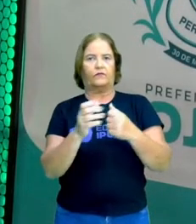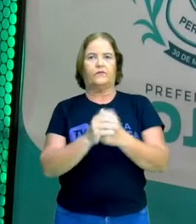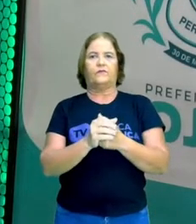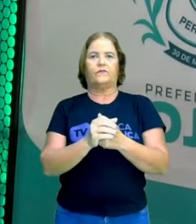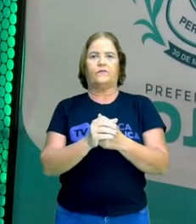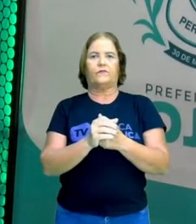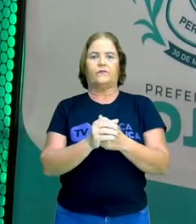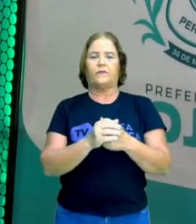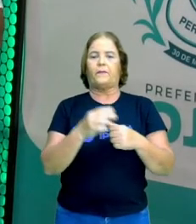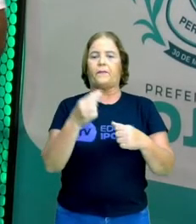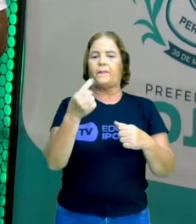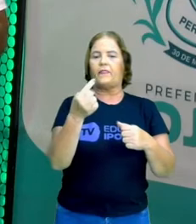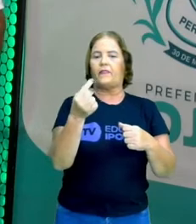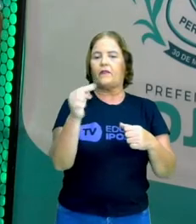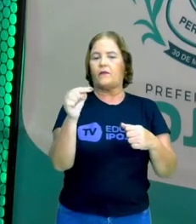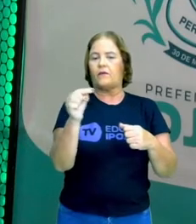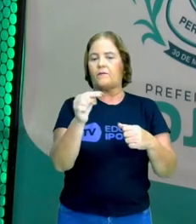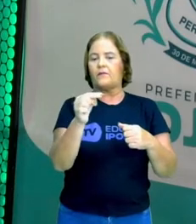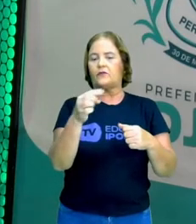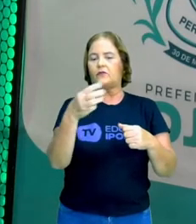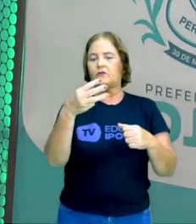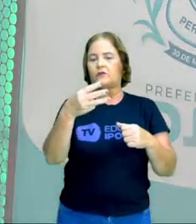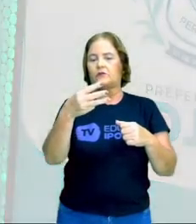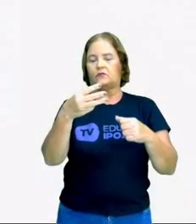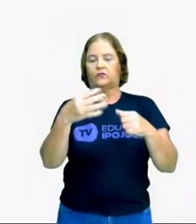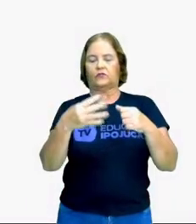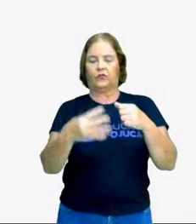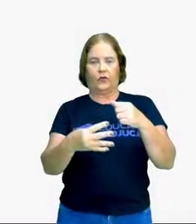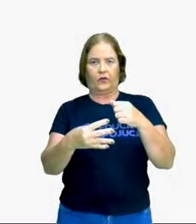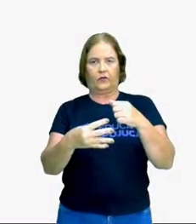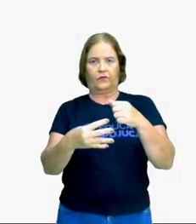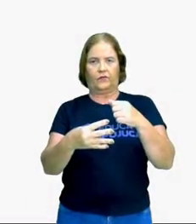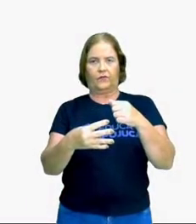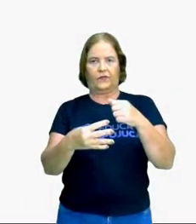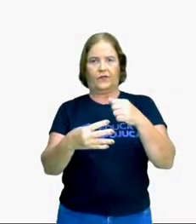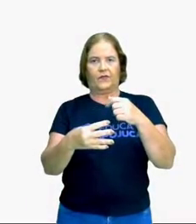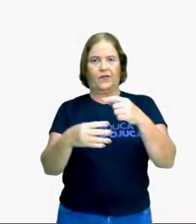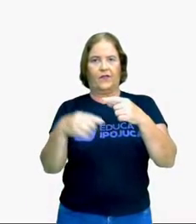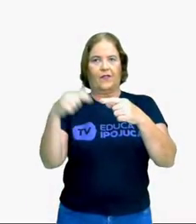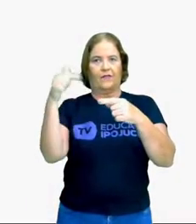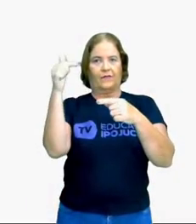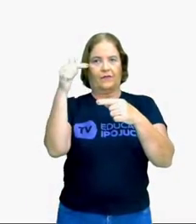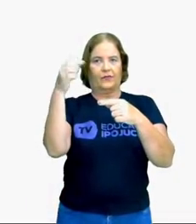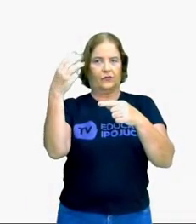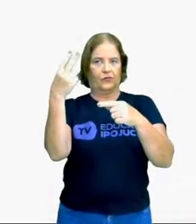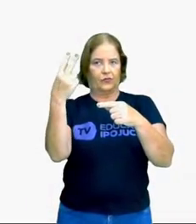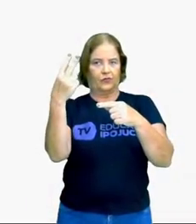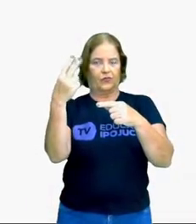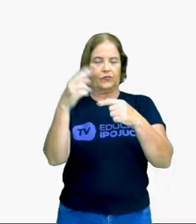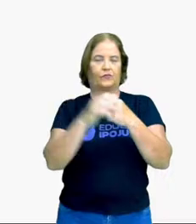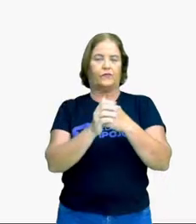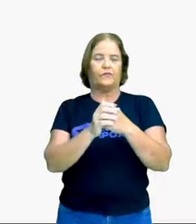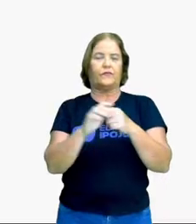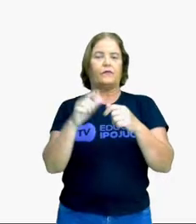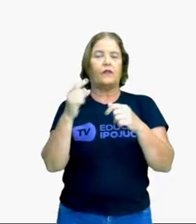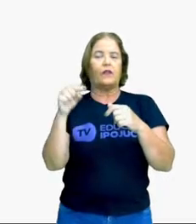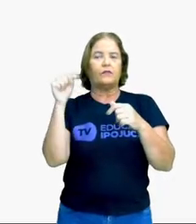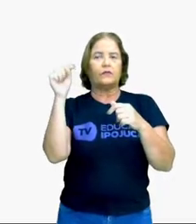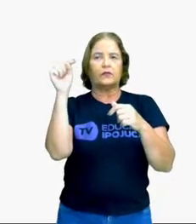Menos 3/4 elevado a menos 2. Lembre-se que expoente